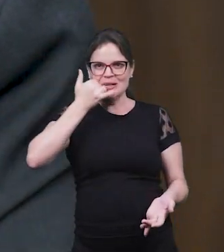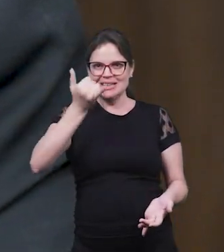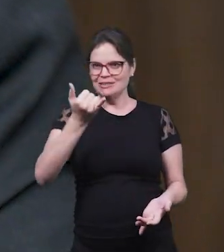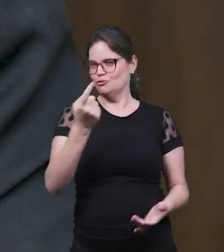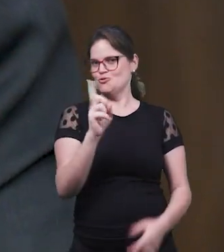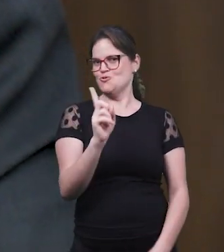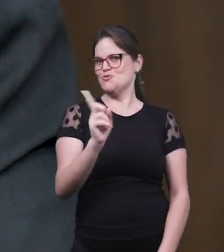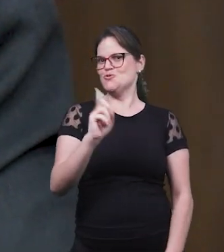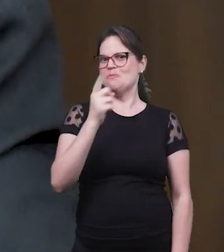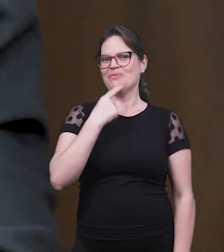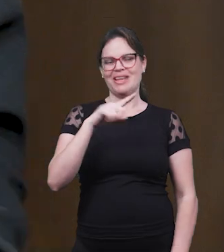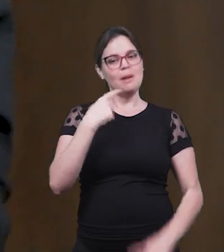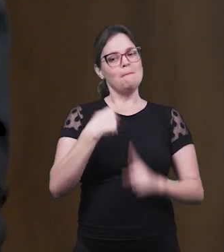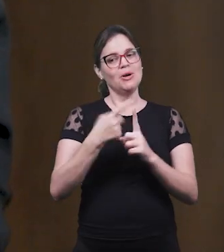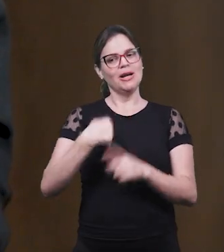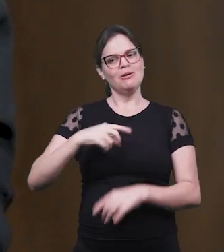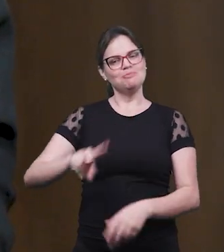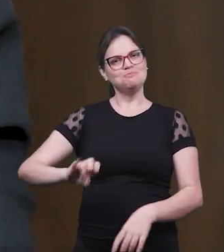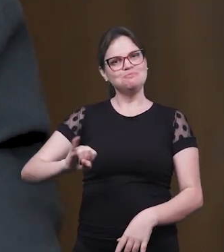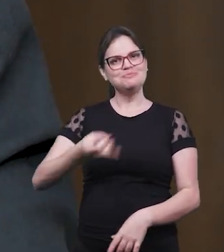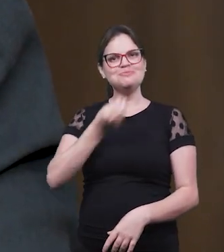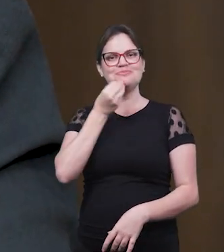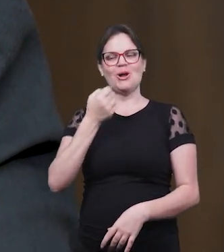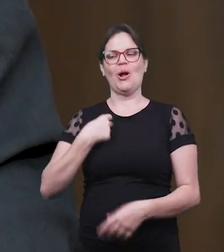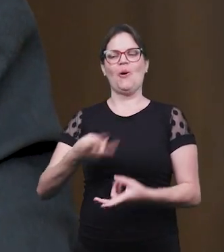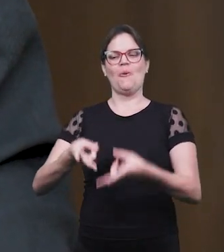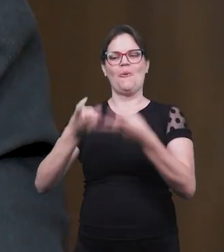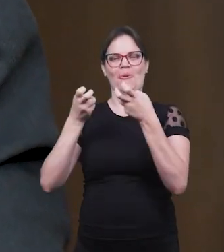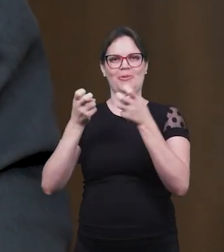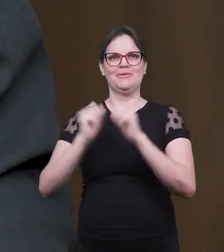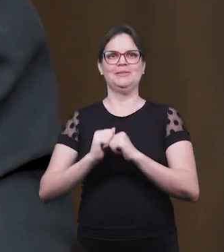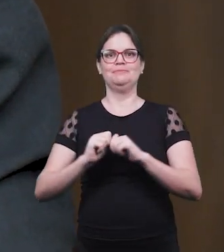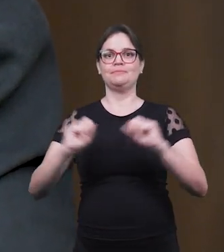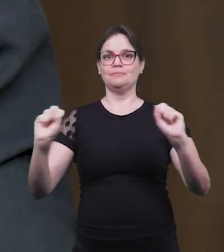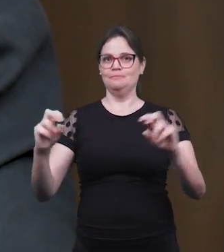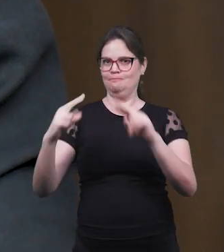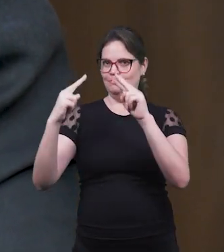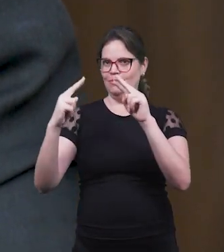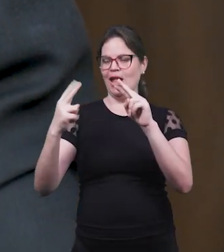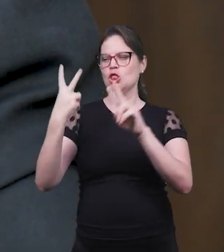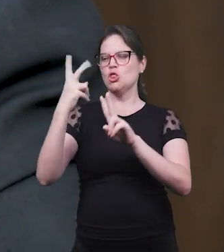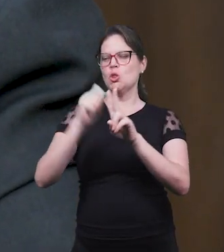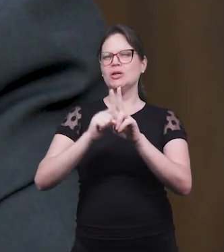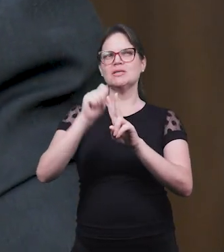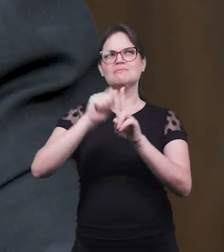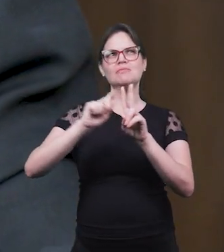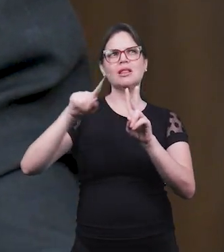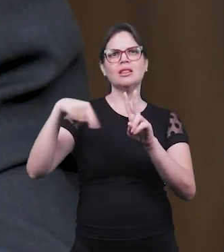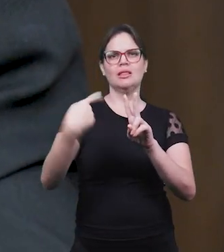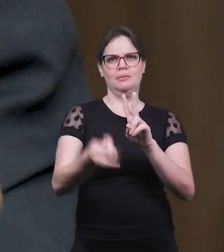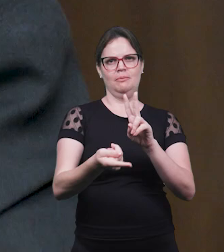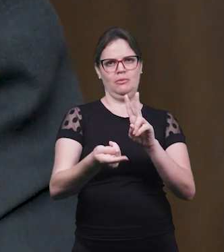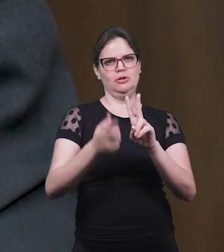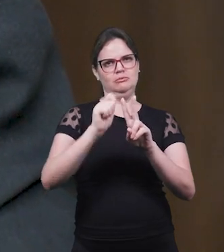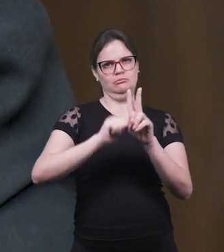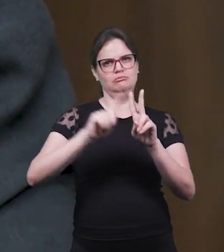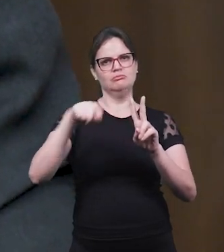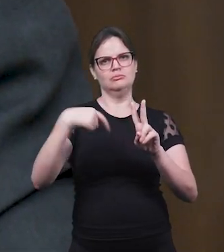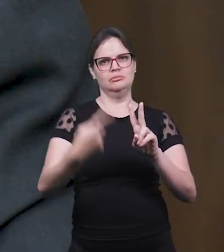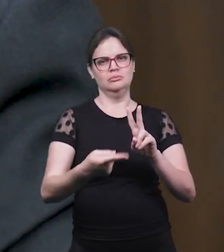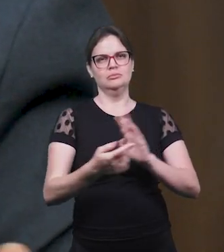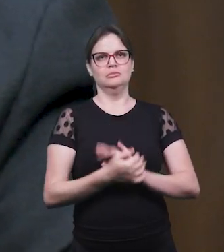Né? E 2 meses depois que nos encontramos, nos vimos aqui pela primeira vez e que eventualmente seria a última